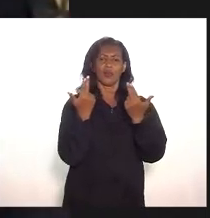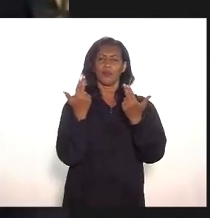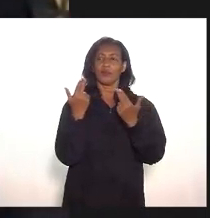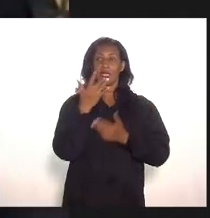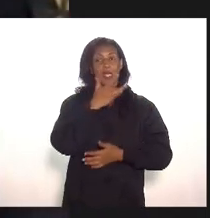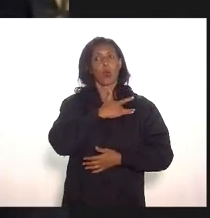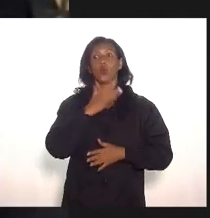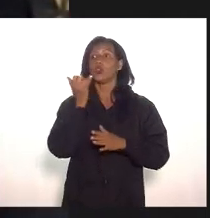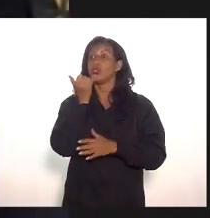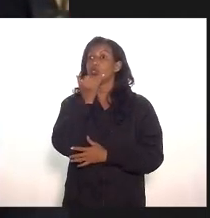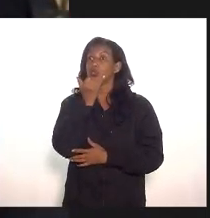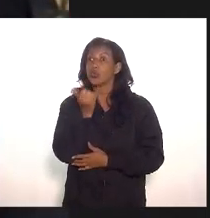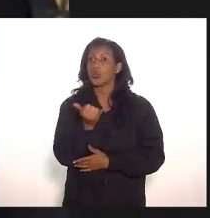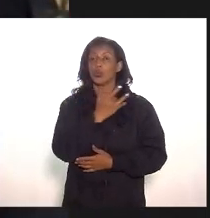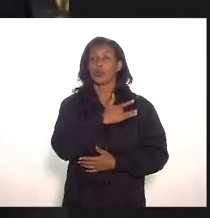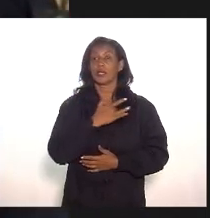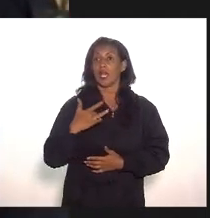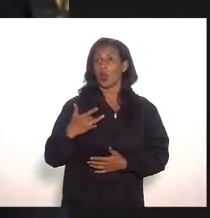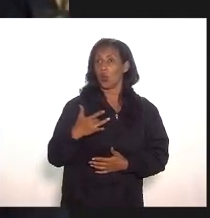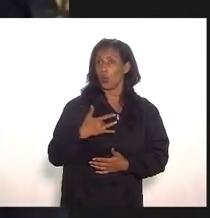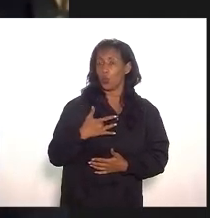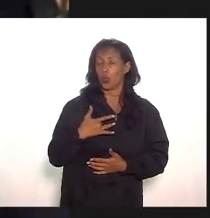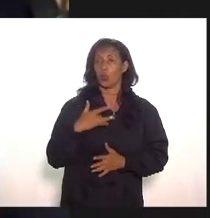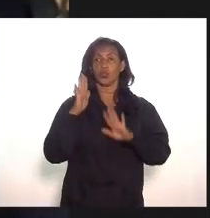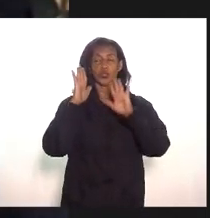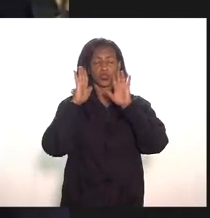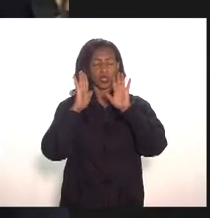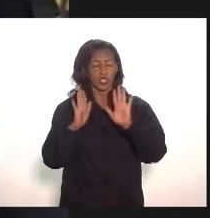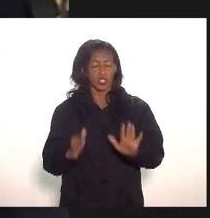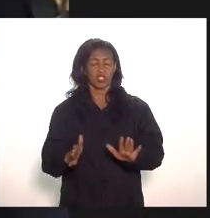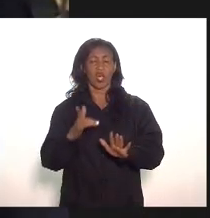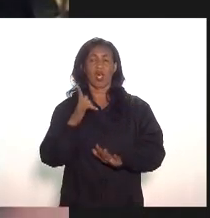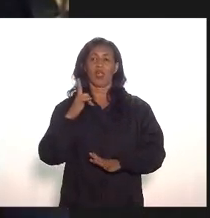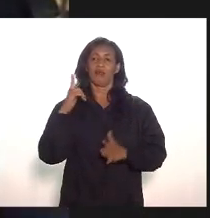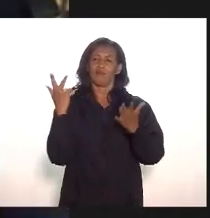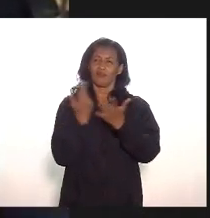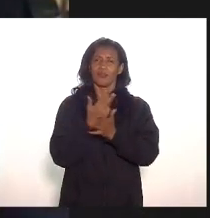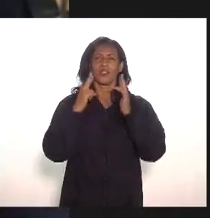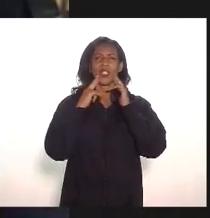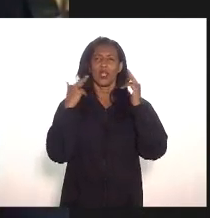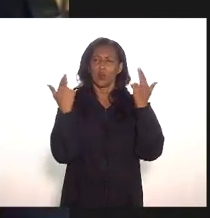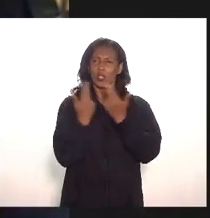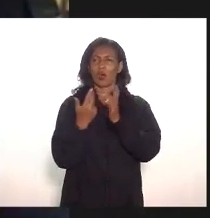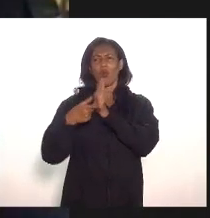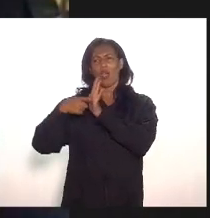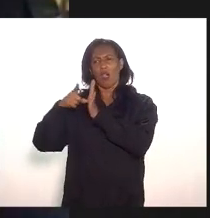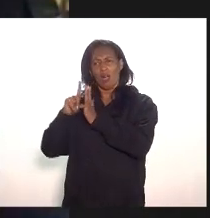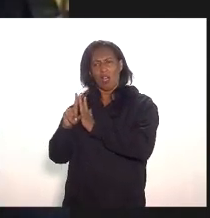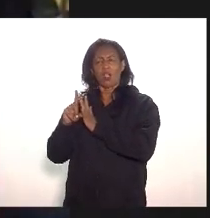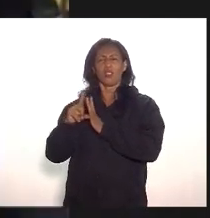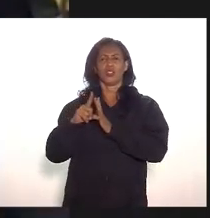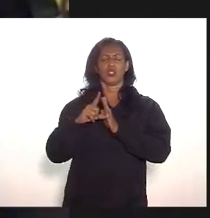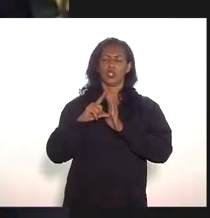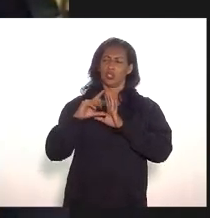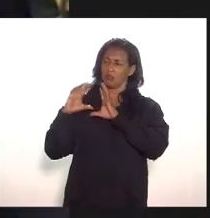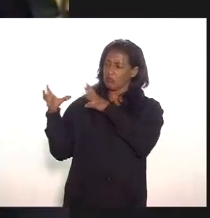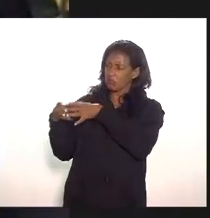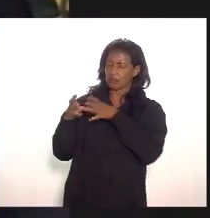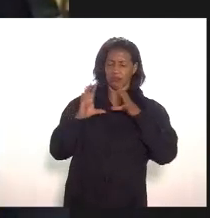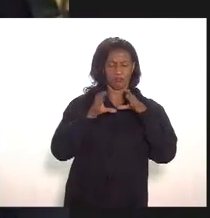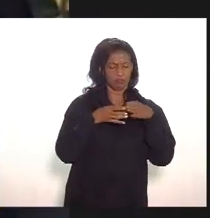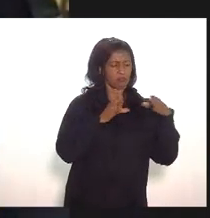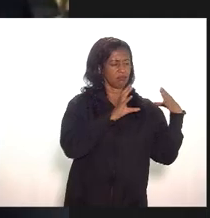não, Saúde. Com pessoas da Secretaria de Saúde que já estiveram em reunião com vossas excelências, gostando do